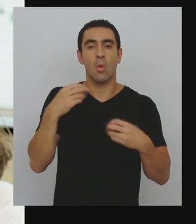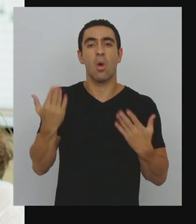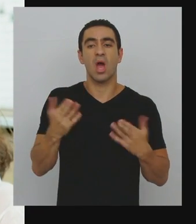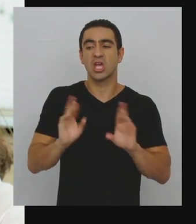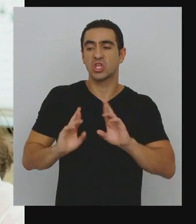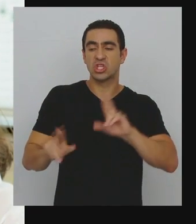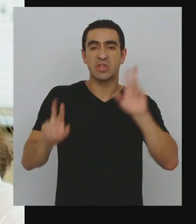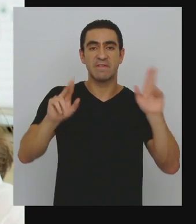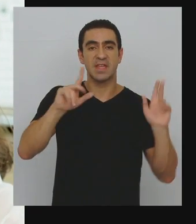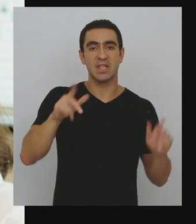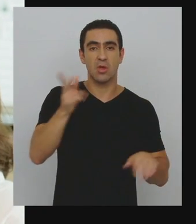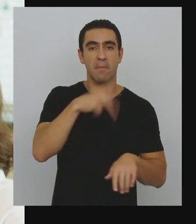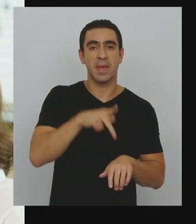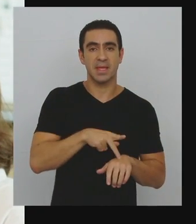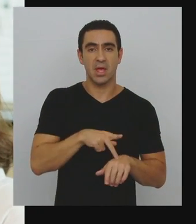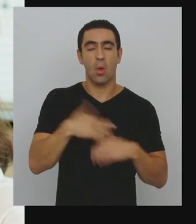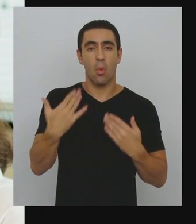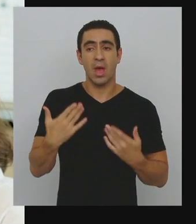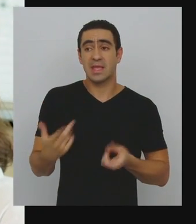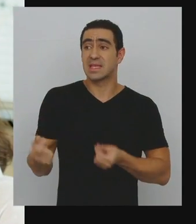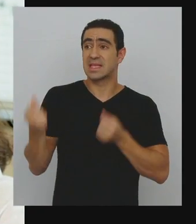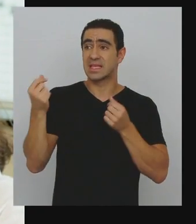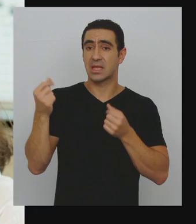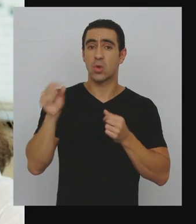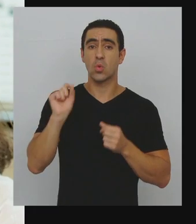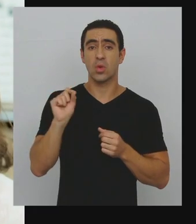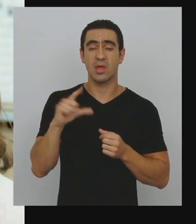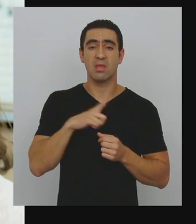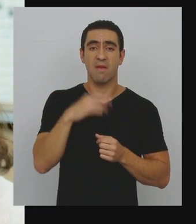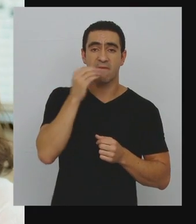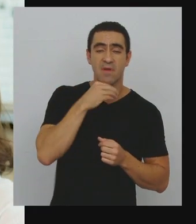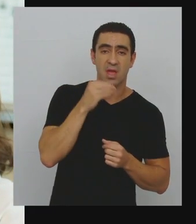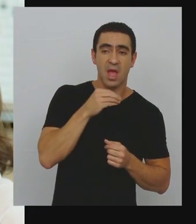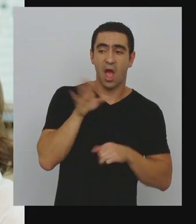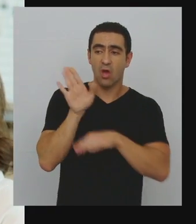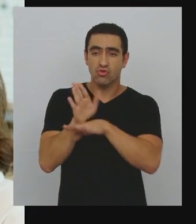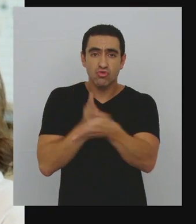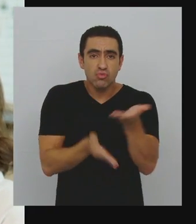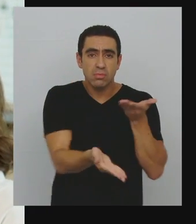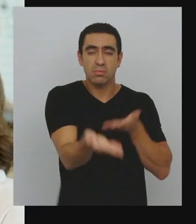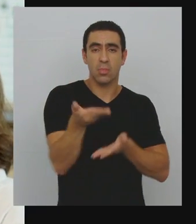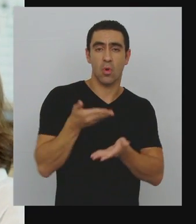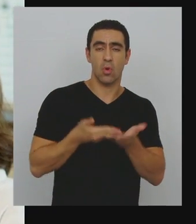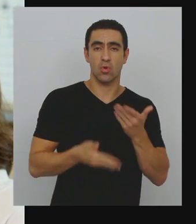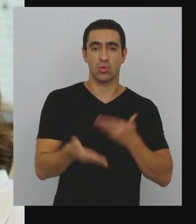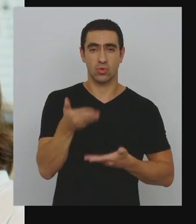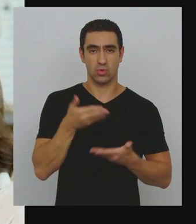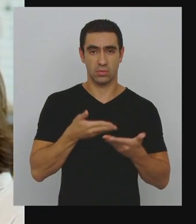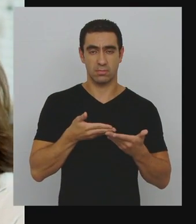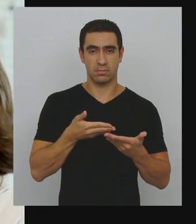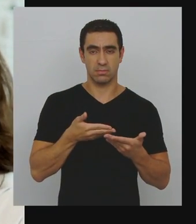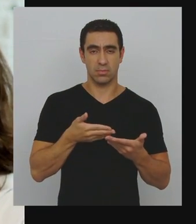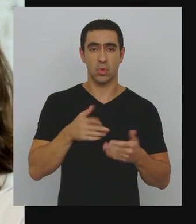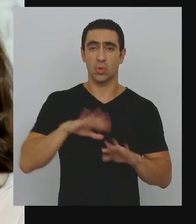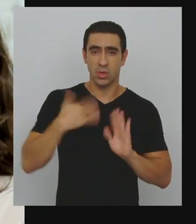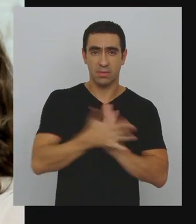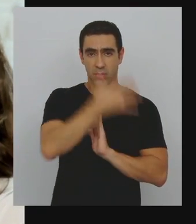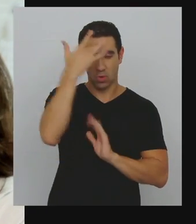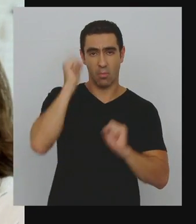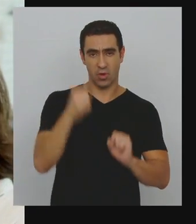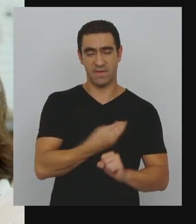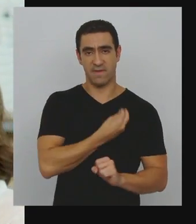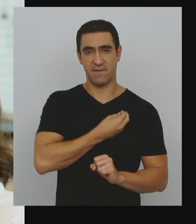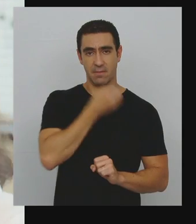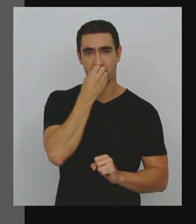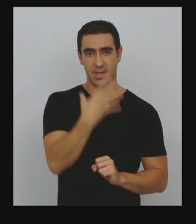identificar quais são as diferenças entre os países, quais são as riquezas, quais são as fraquezas e que a gente consiga trabalhar de uma forma complementar para que todo